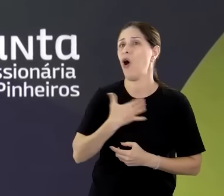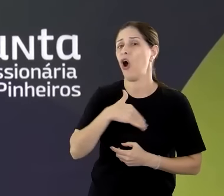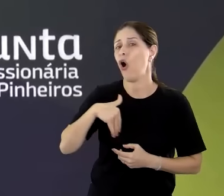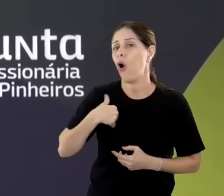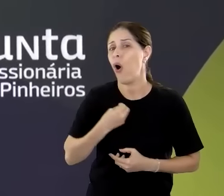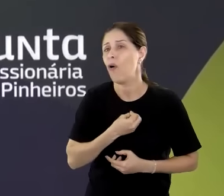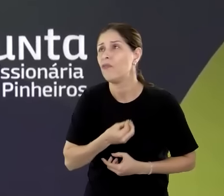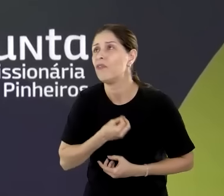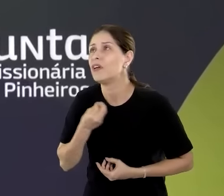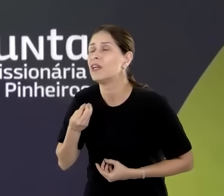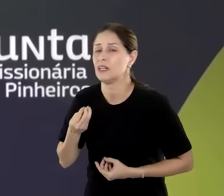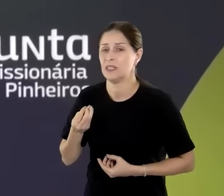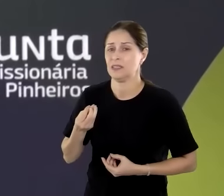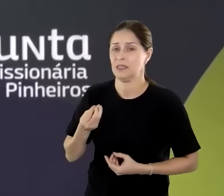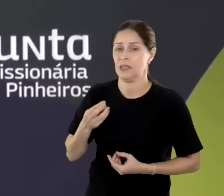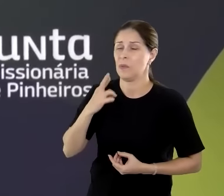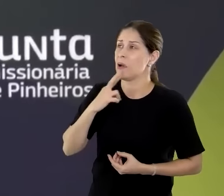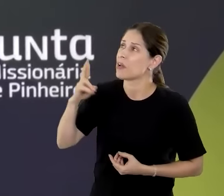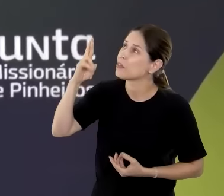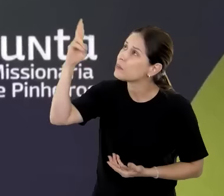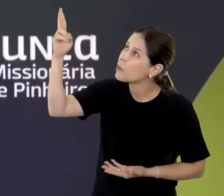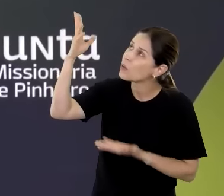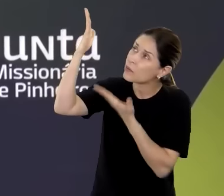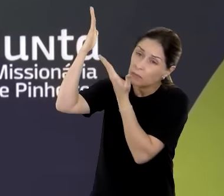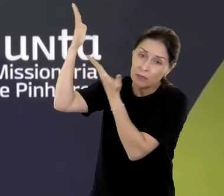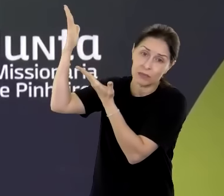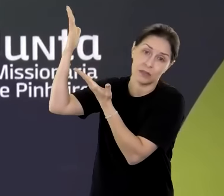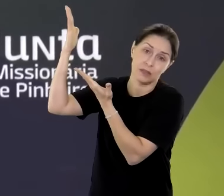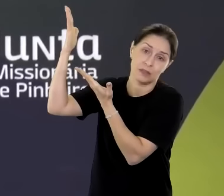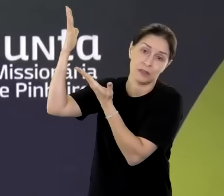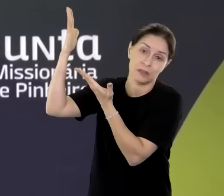Eu não sei como é que você lida com isso no seu coração.